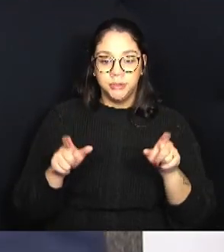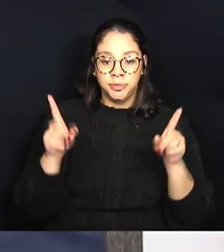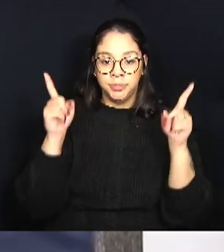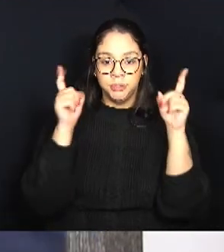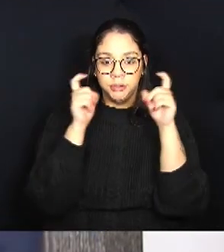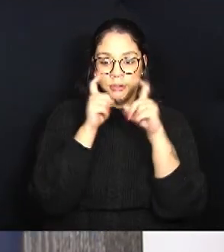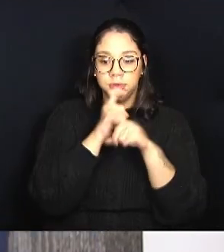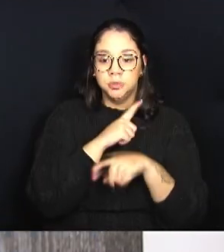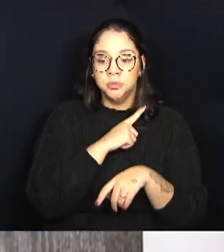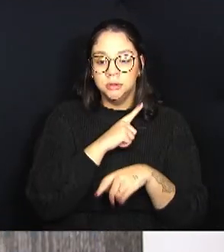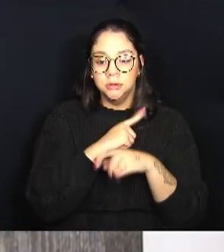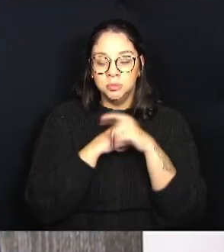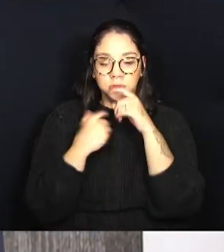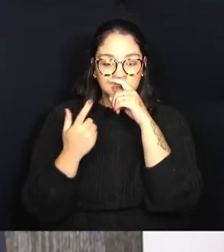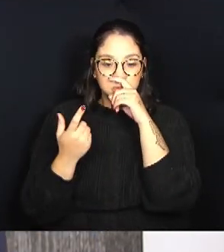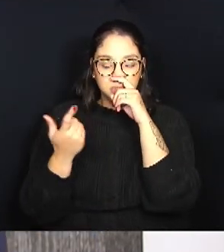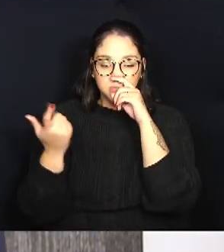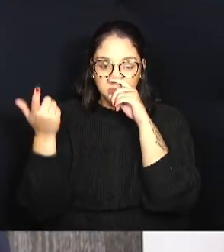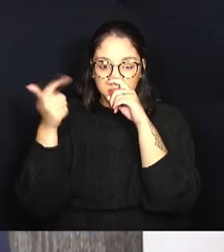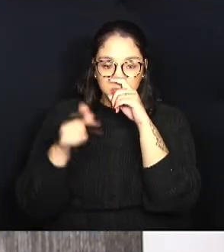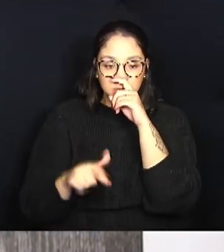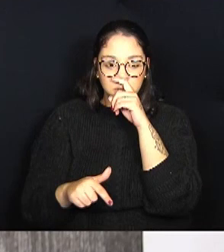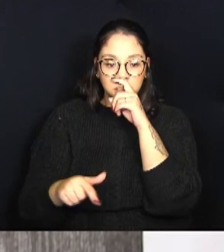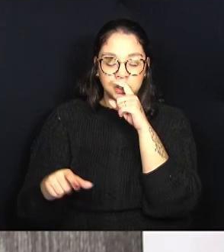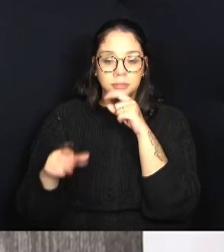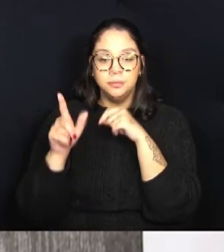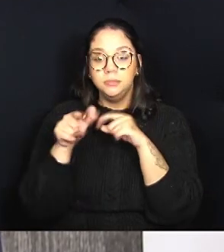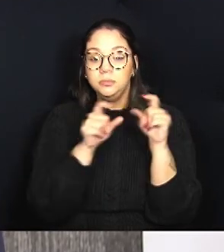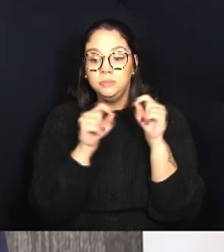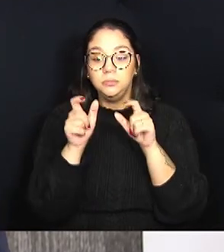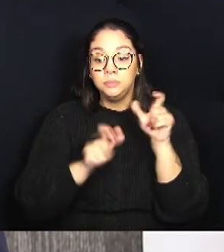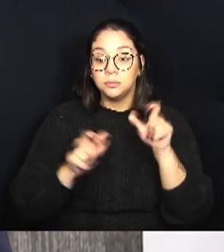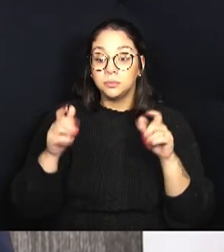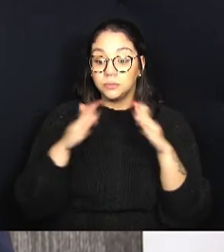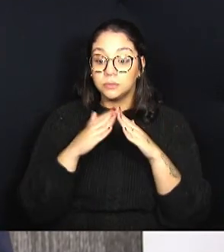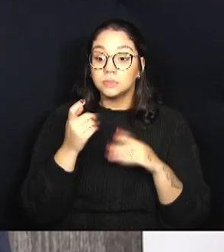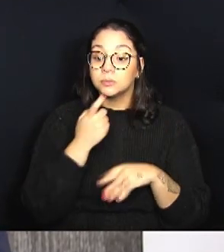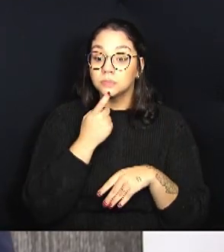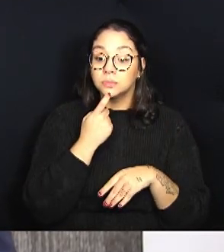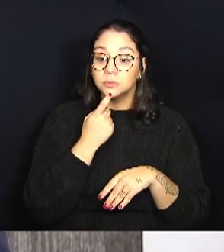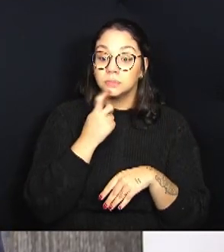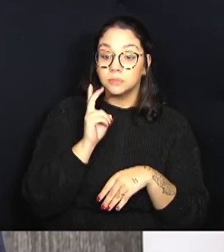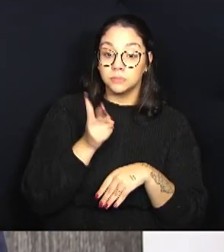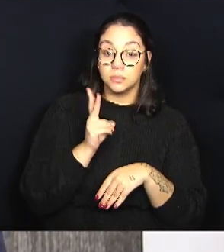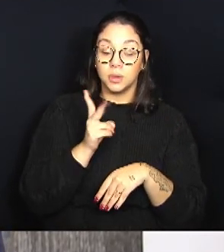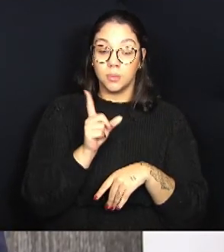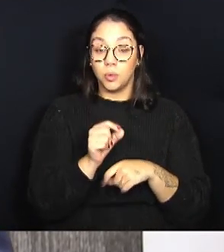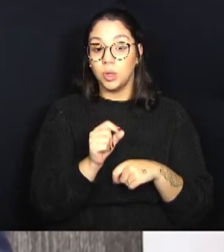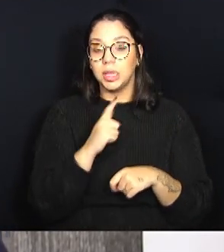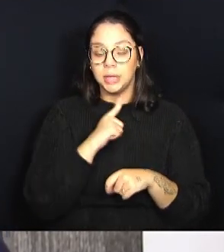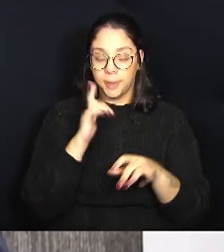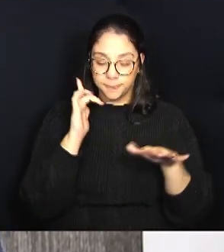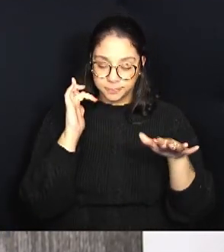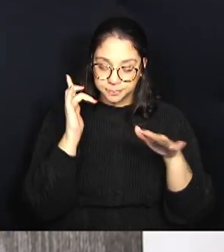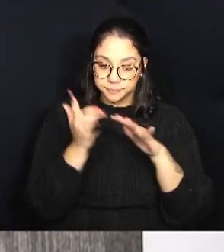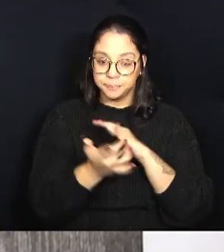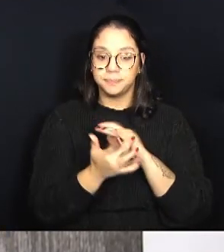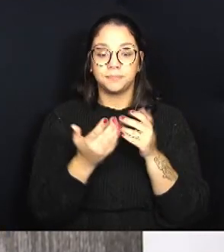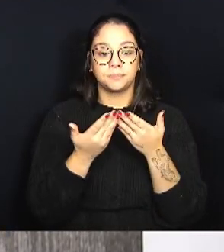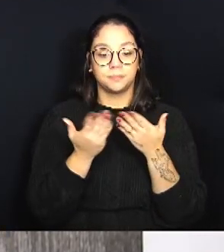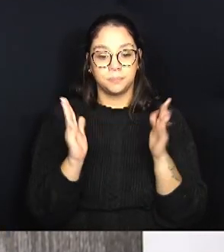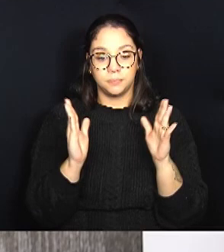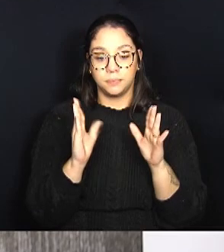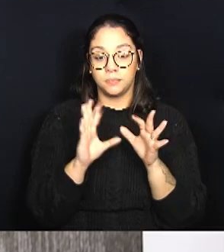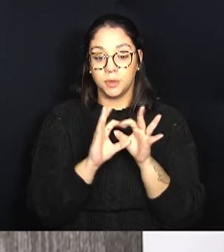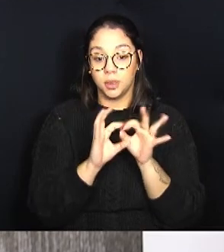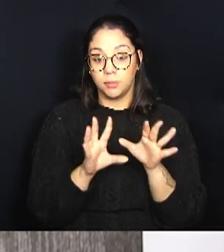Então, assim, ganha mais uma vez o município de Campinas. Nós estamos sempre com nossos canais de comunicação abertos. Eu